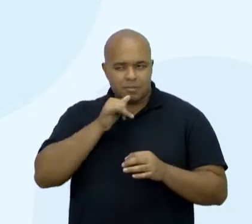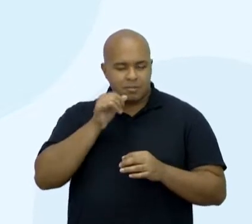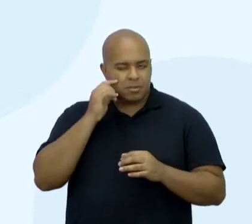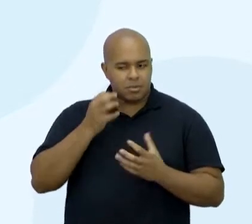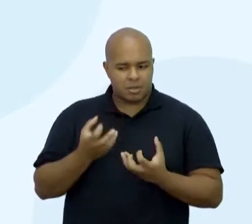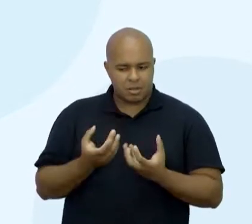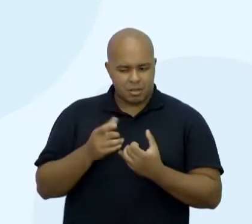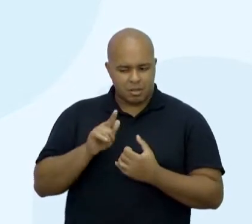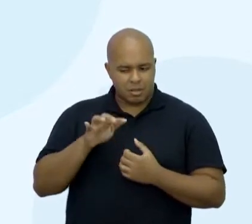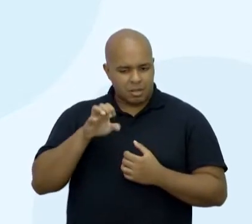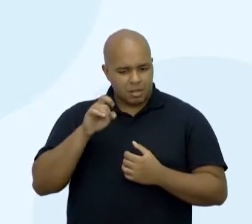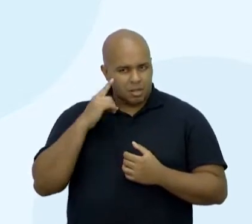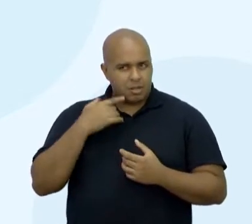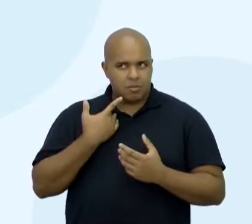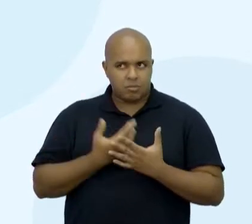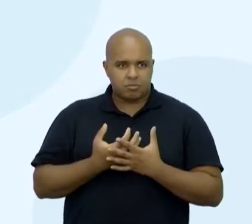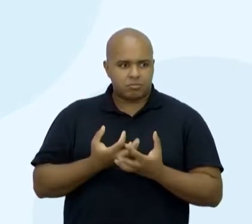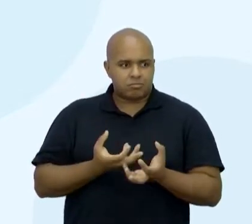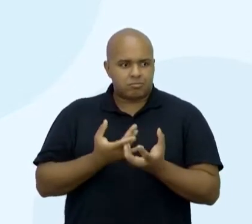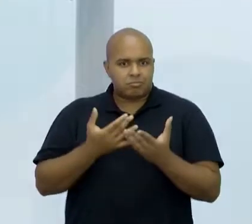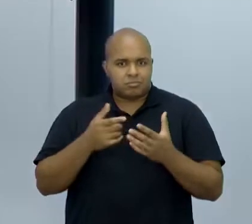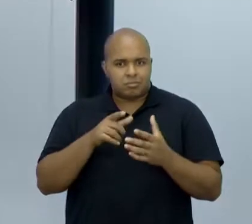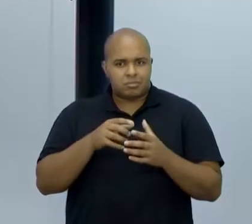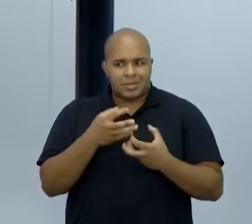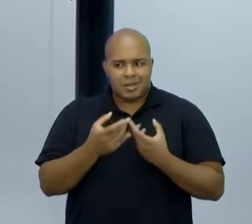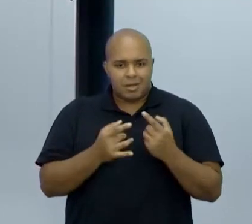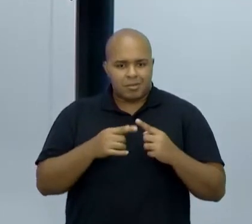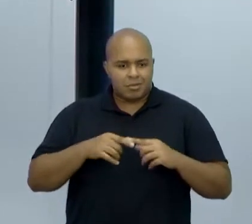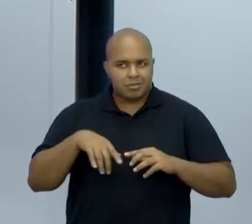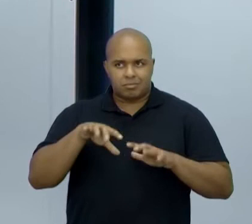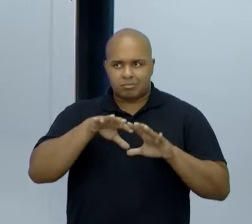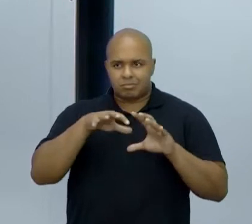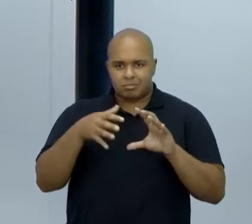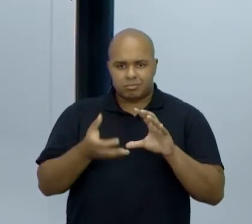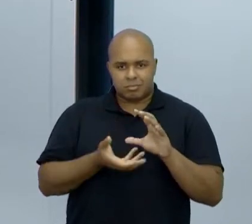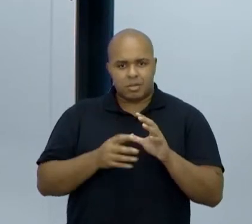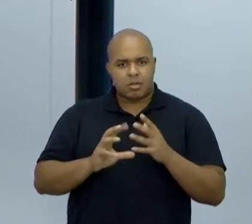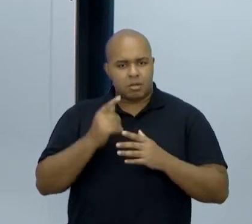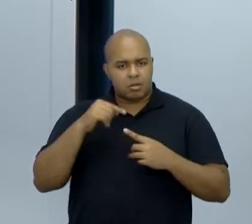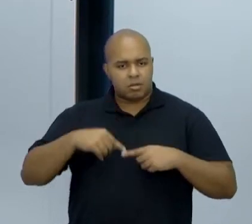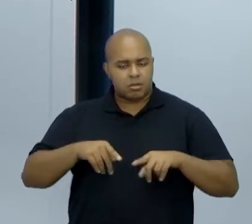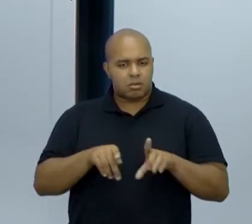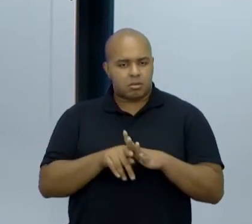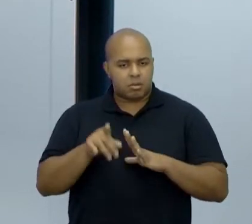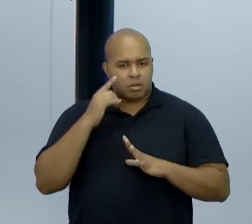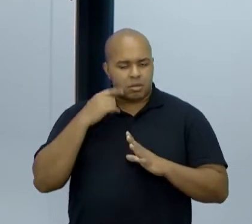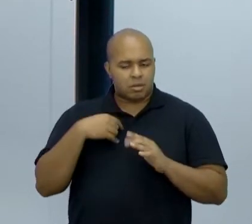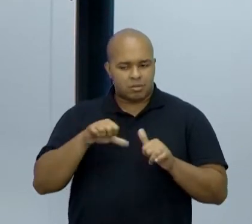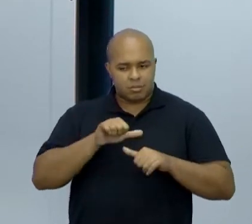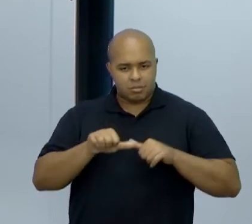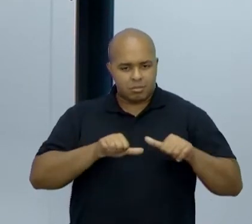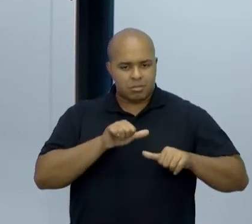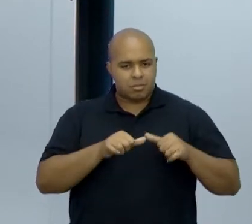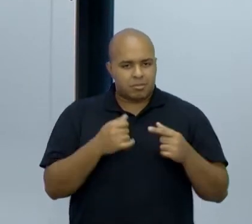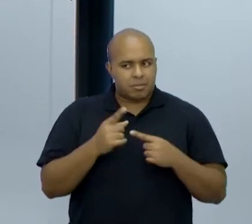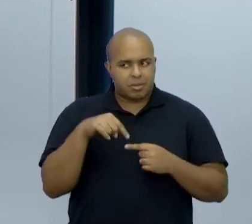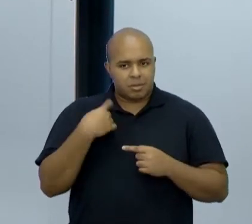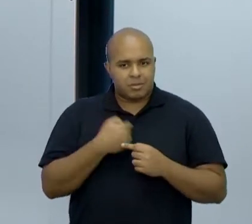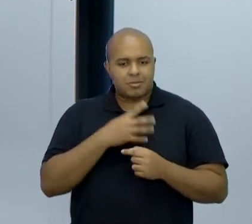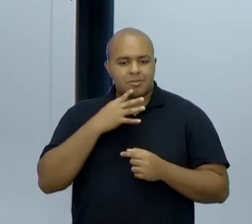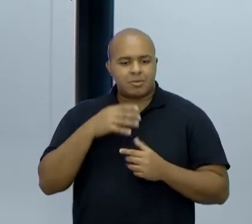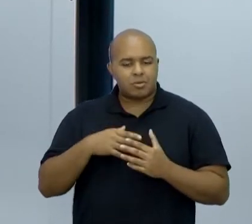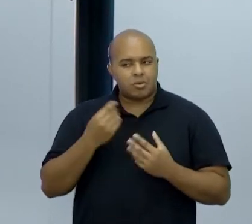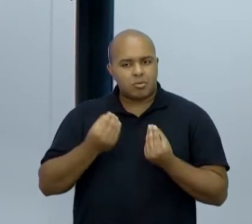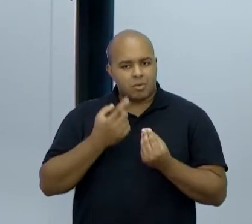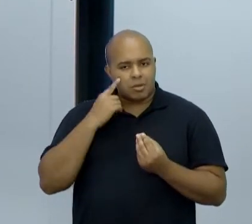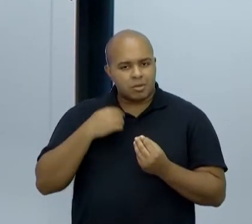gás carbônico, né? O excesso de gás carbônico na atmosfera, causando aí as alterações que nós conhecemos hoje